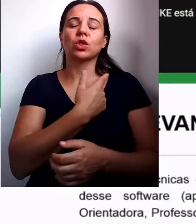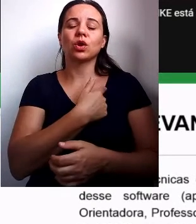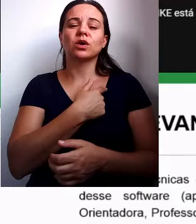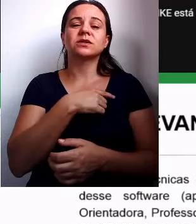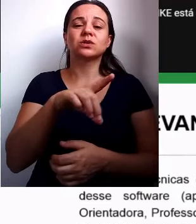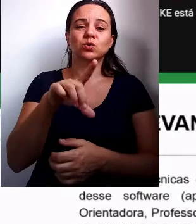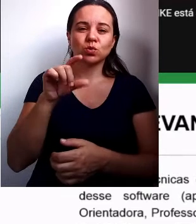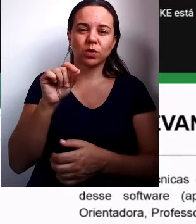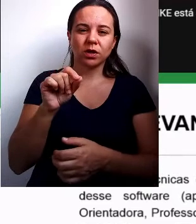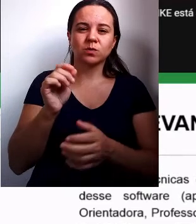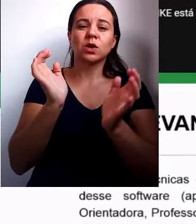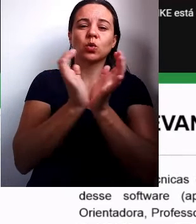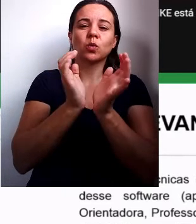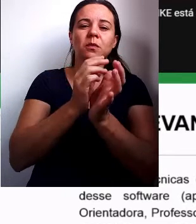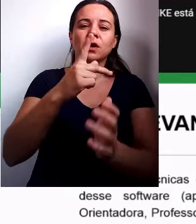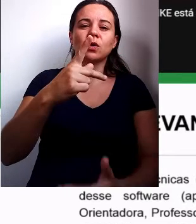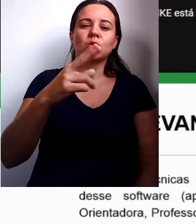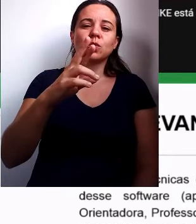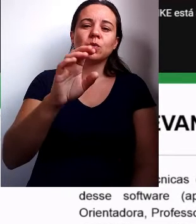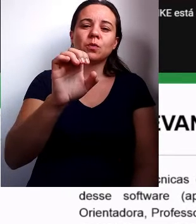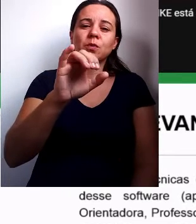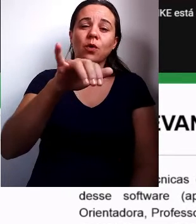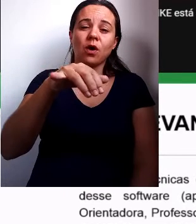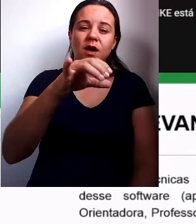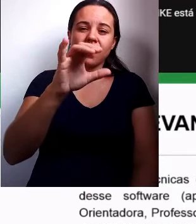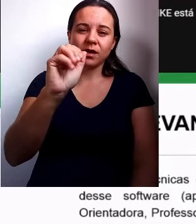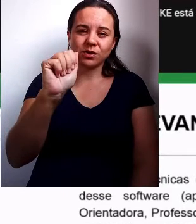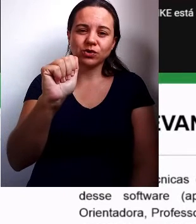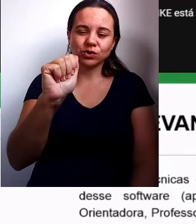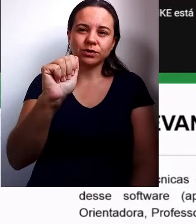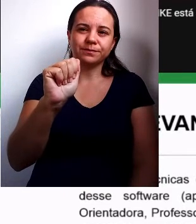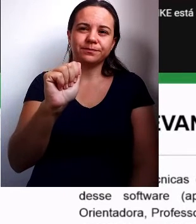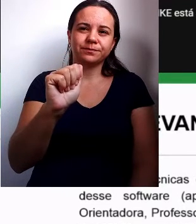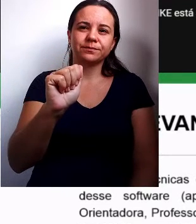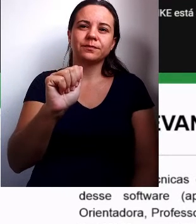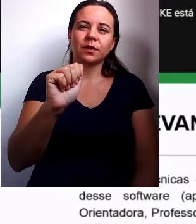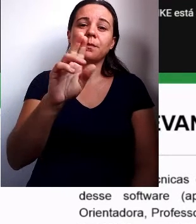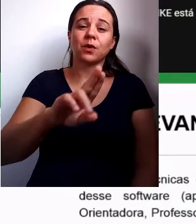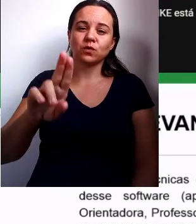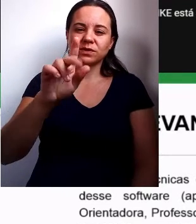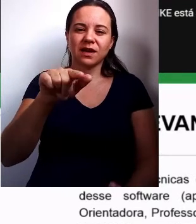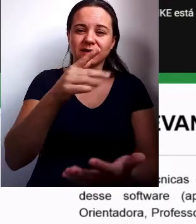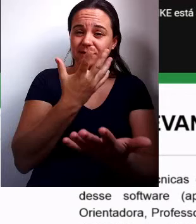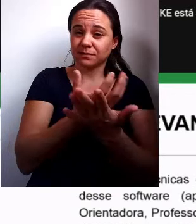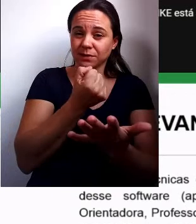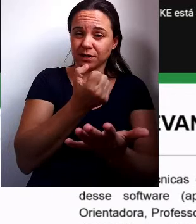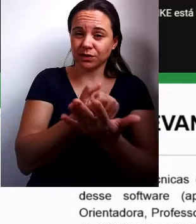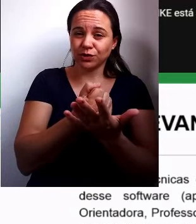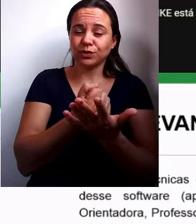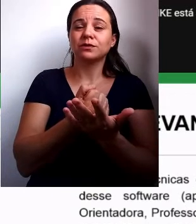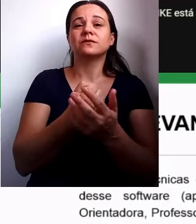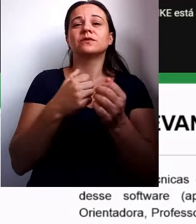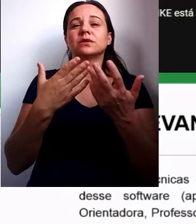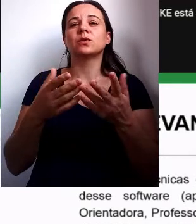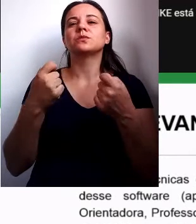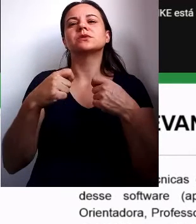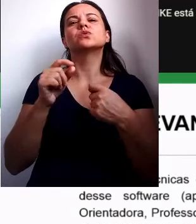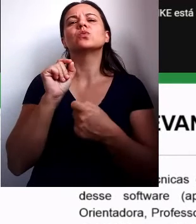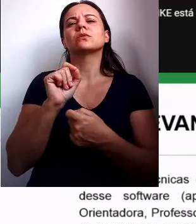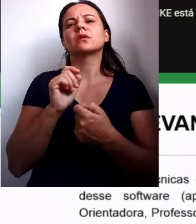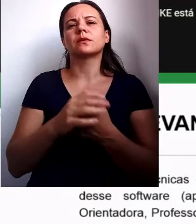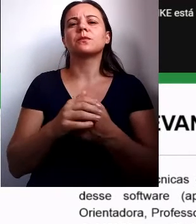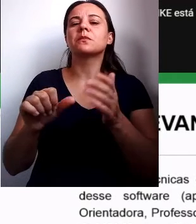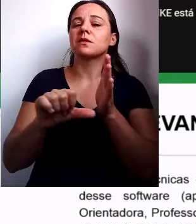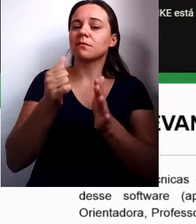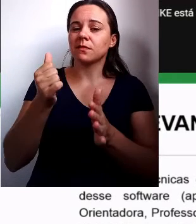esse aplicativo para a sua utilização. Aí os requisitos funcionais,